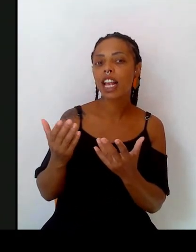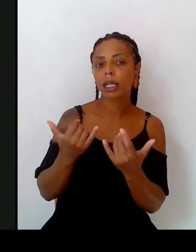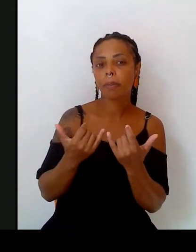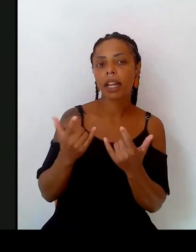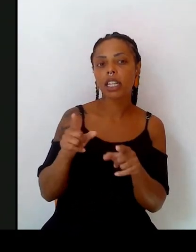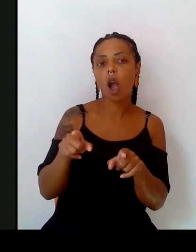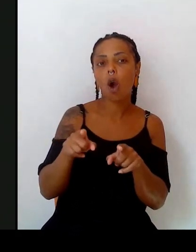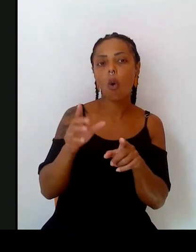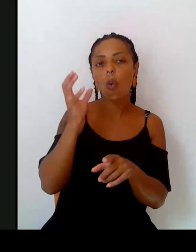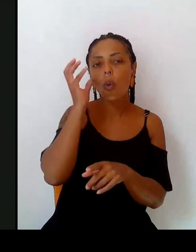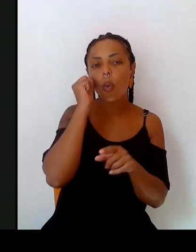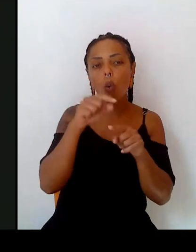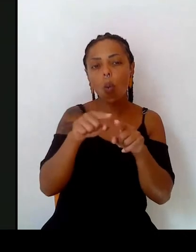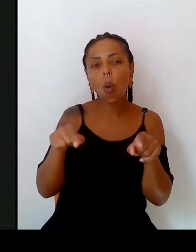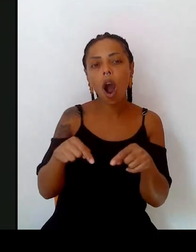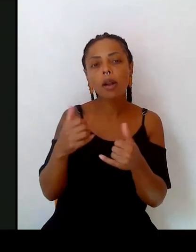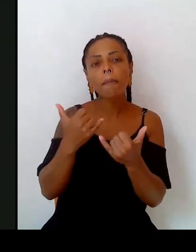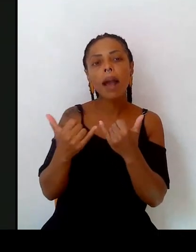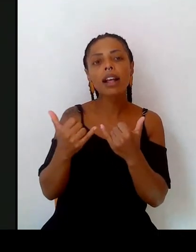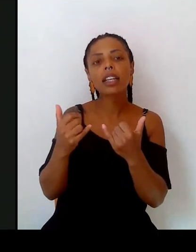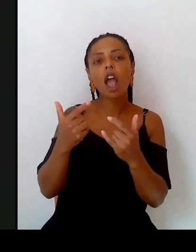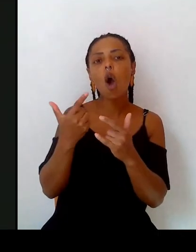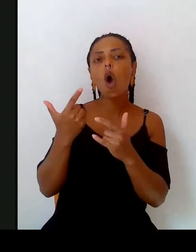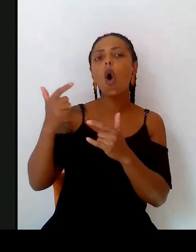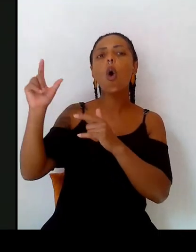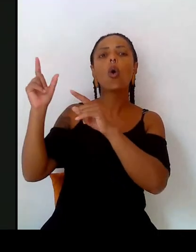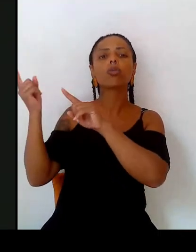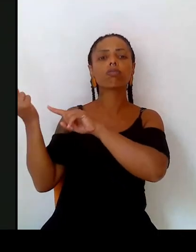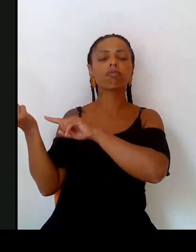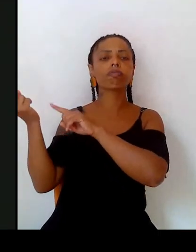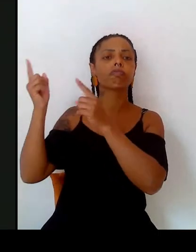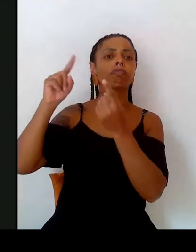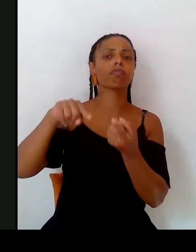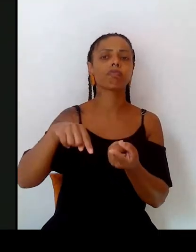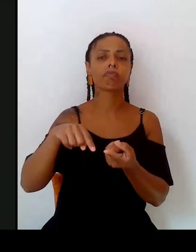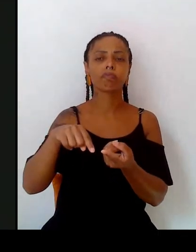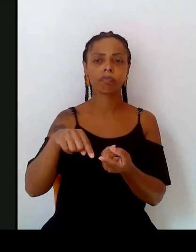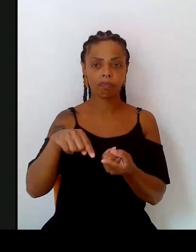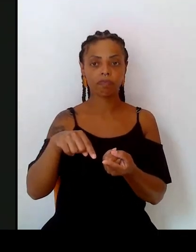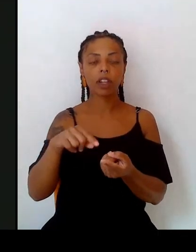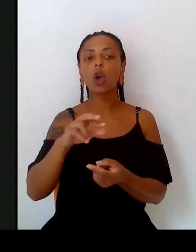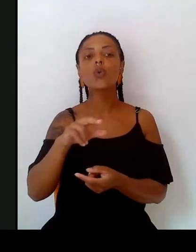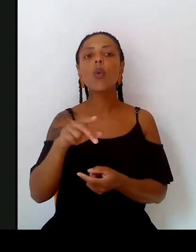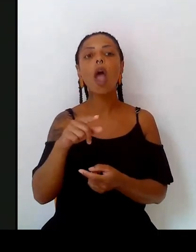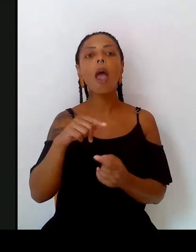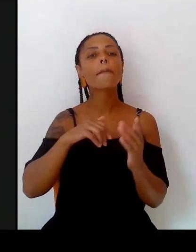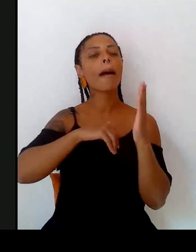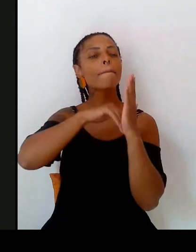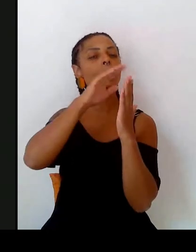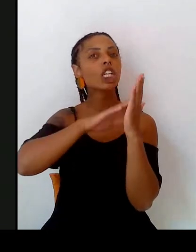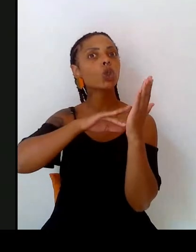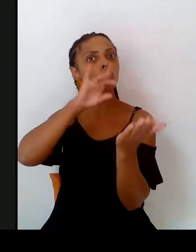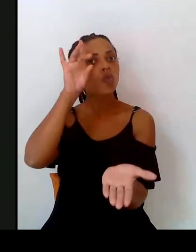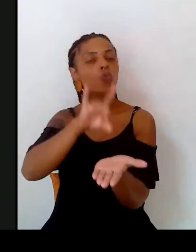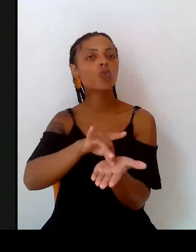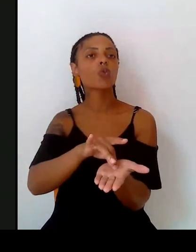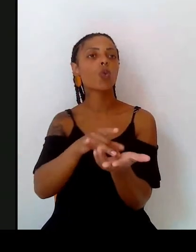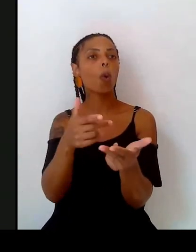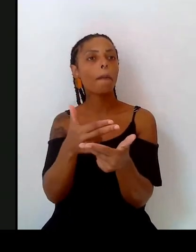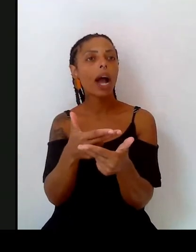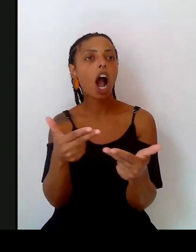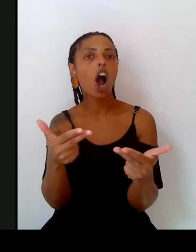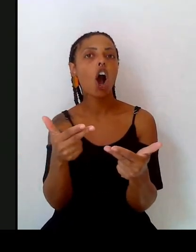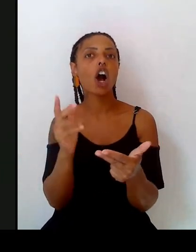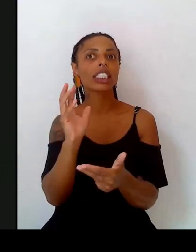vieram de outra fonte não é exatamente uma pintura realista de algo que estava